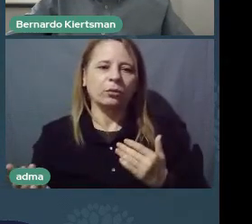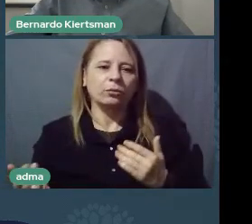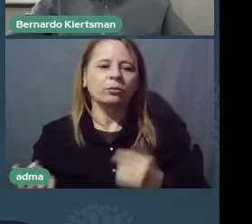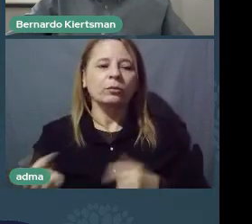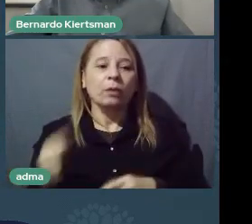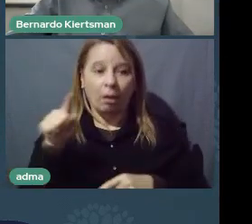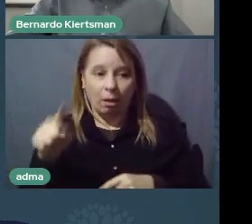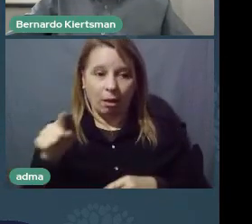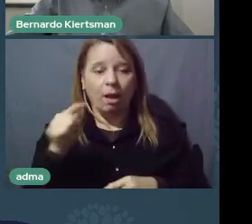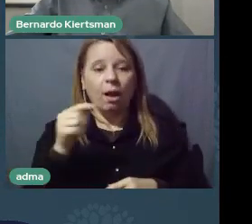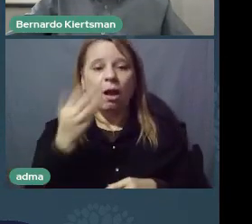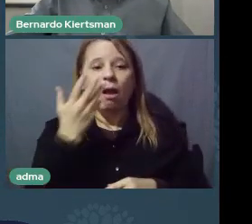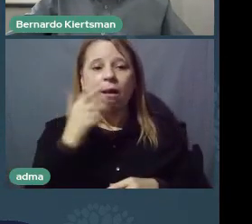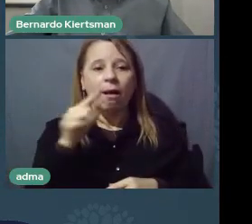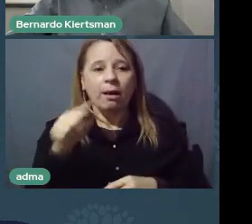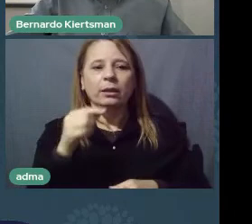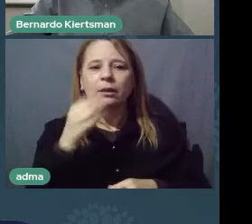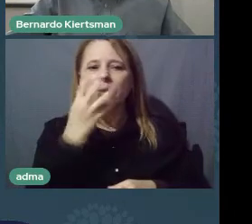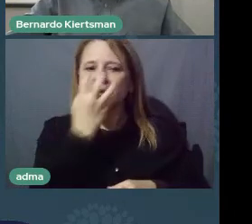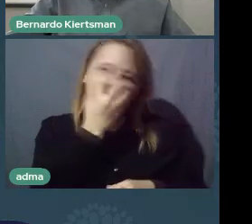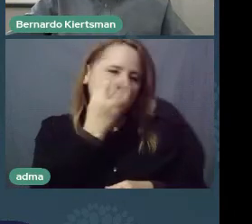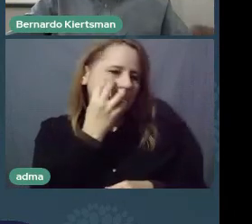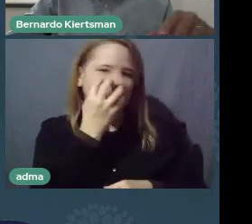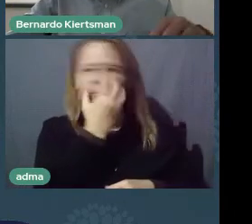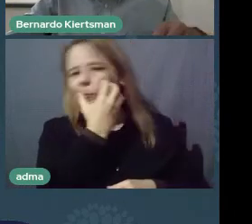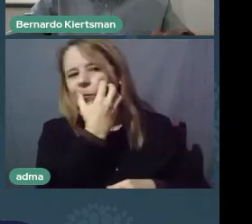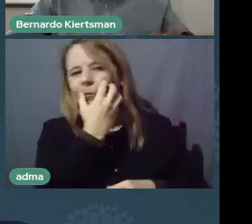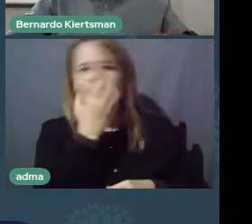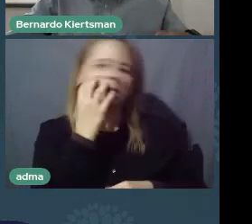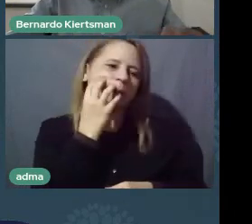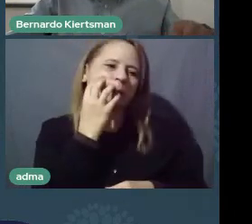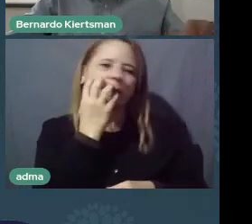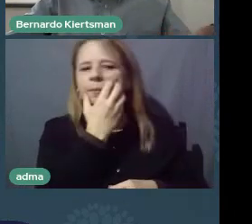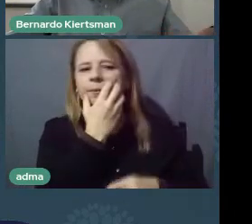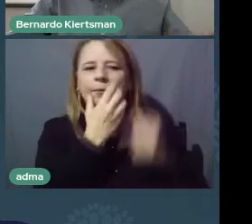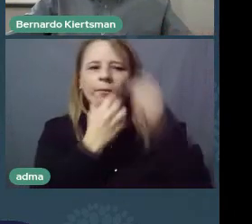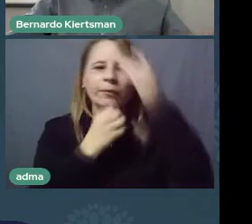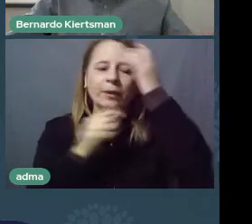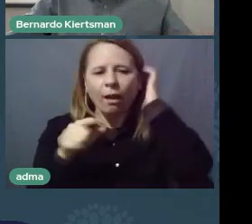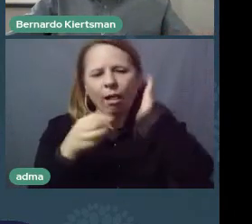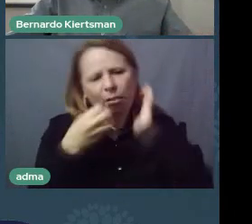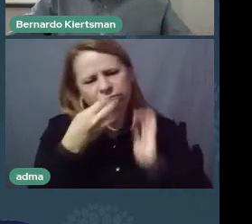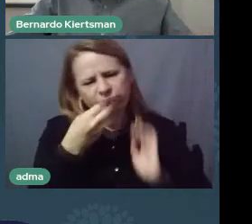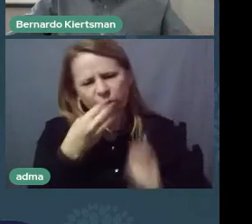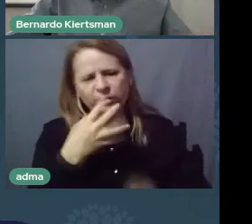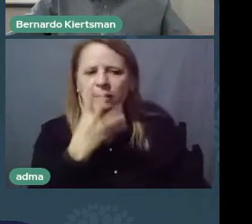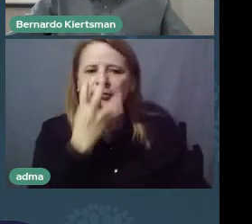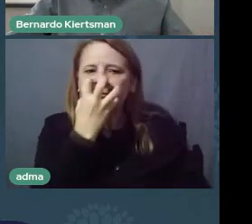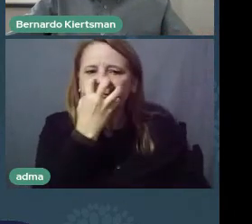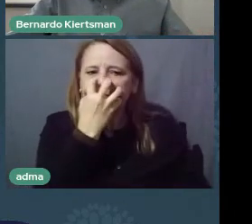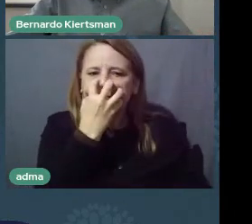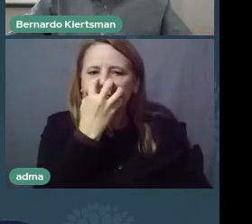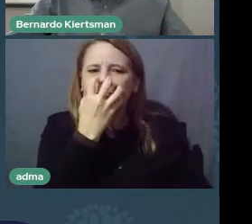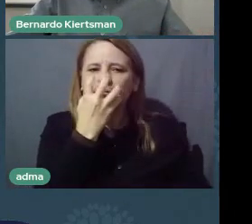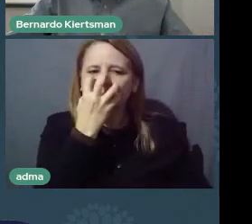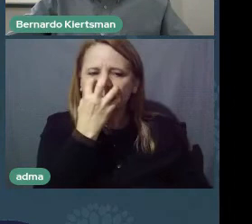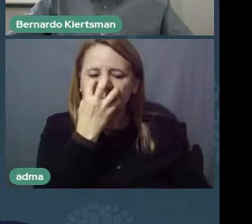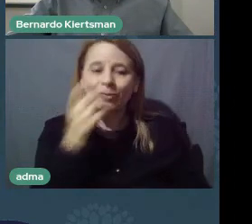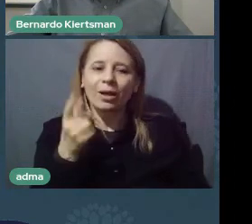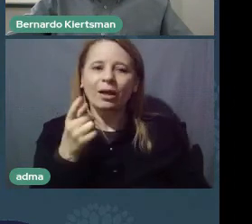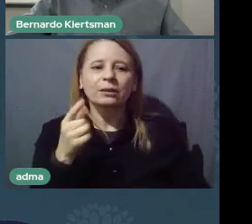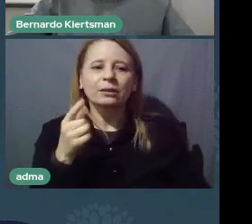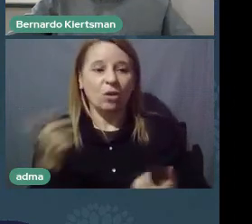fazendo a nebulização, né? E ela até que é boazinha, ela deixa fazer a nebulização direitinho, mas